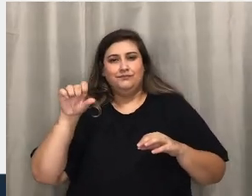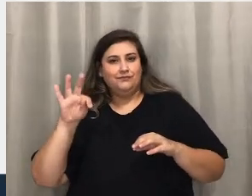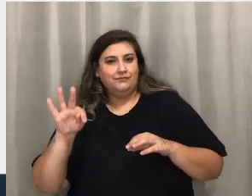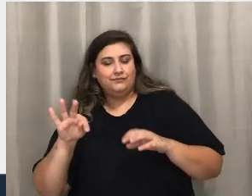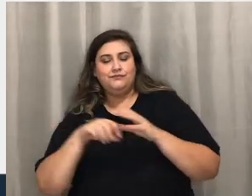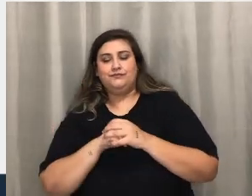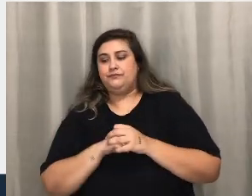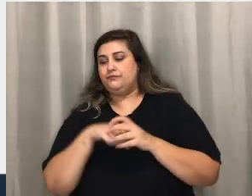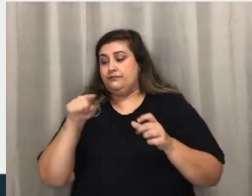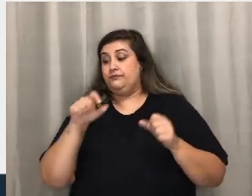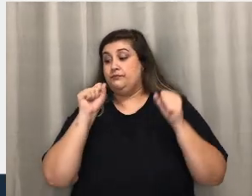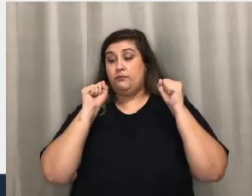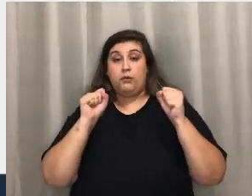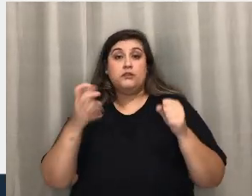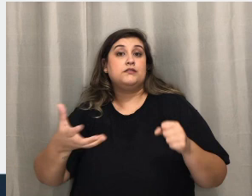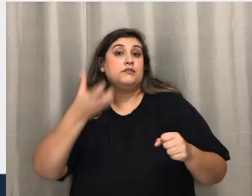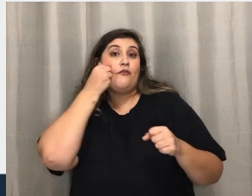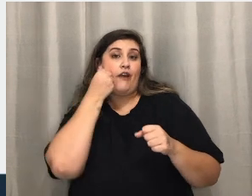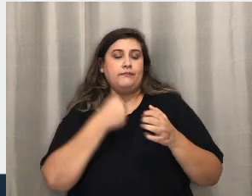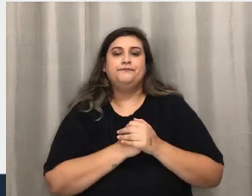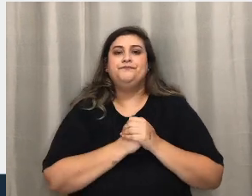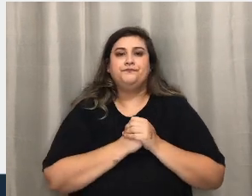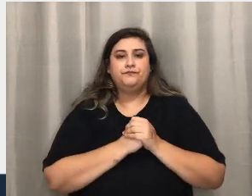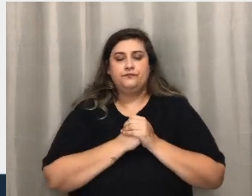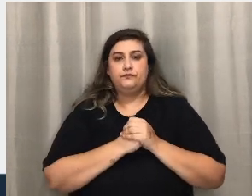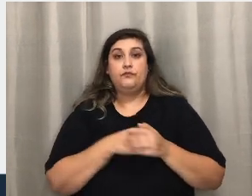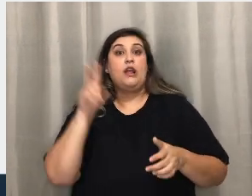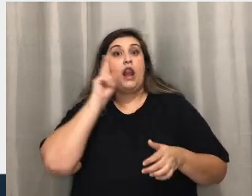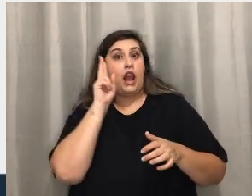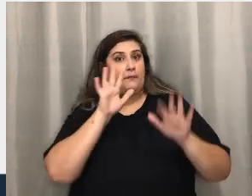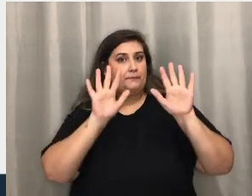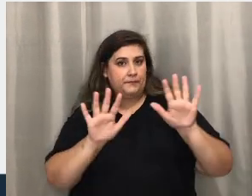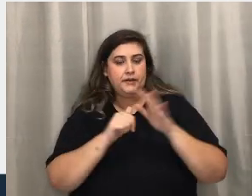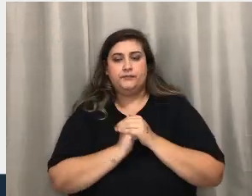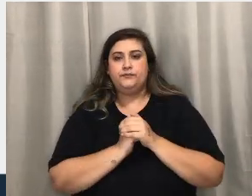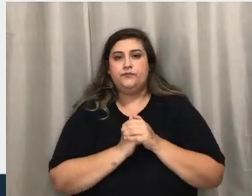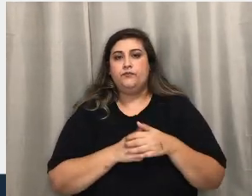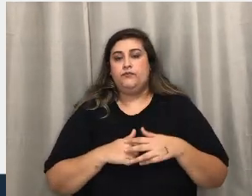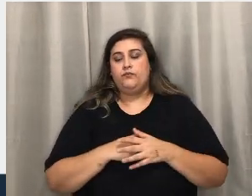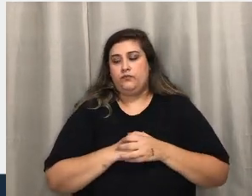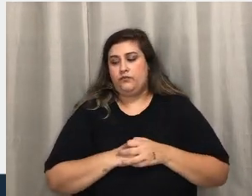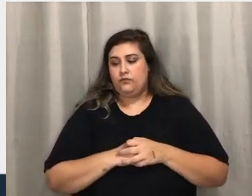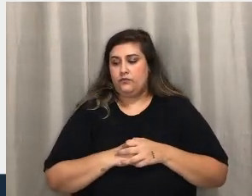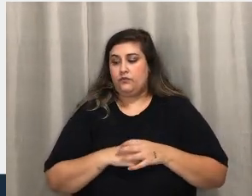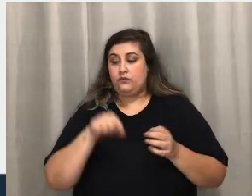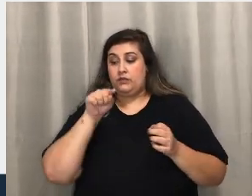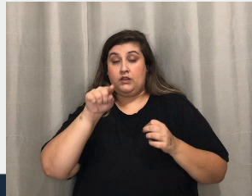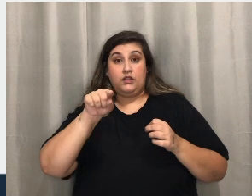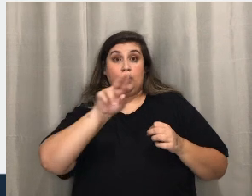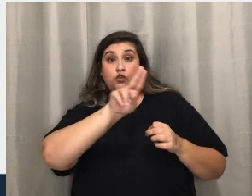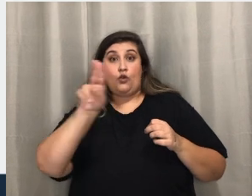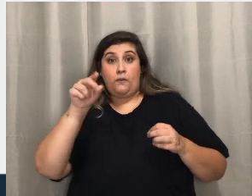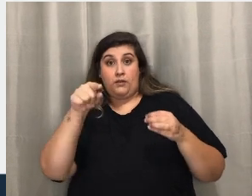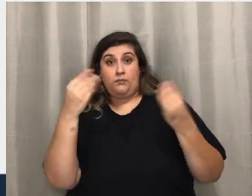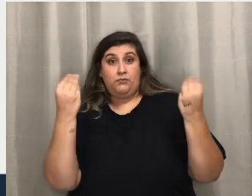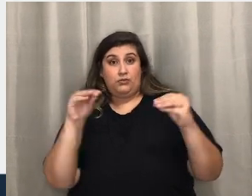vai clicar em salvar. Lembrando que O nome que você